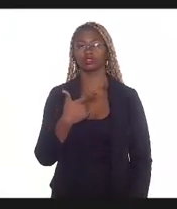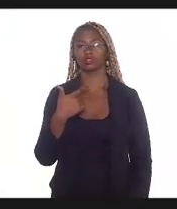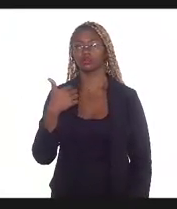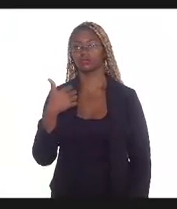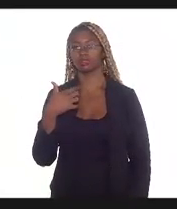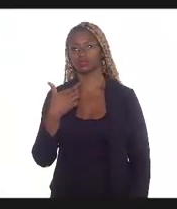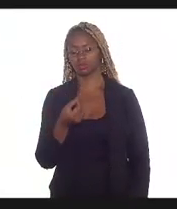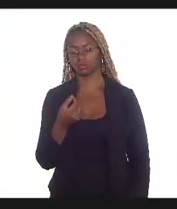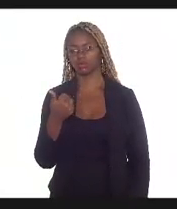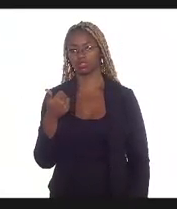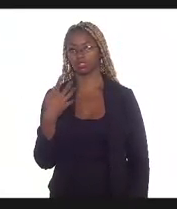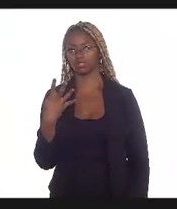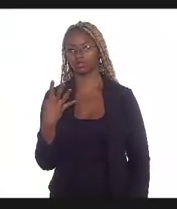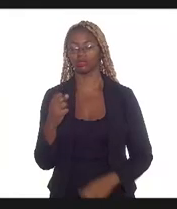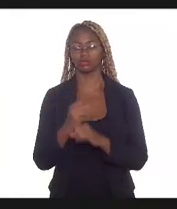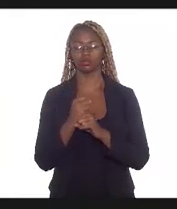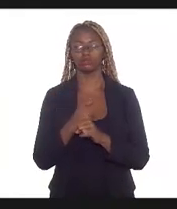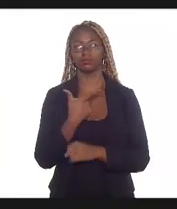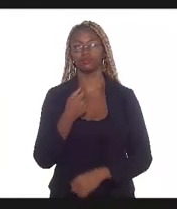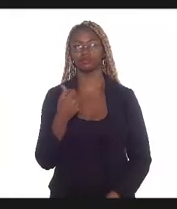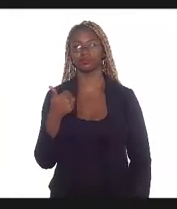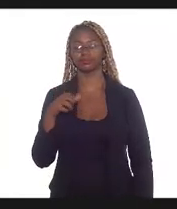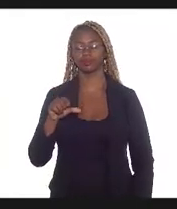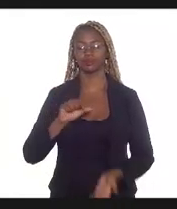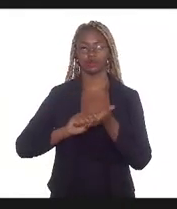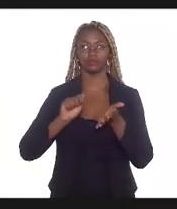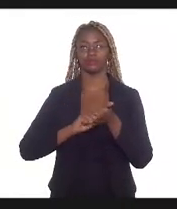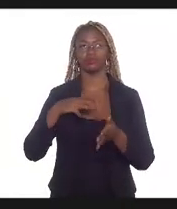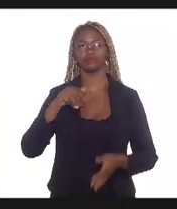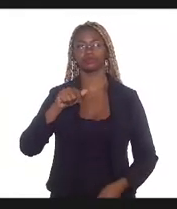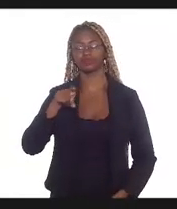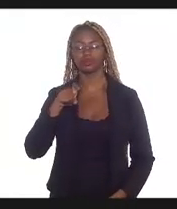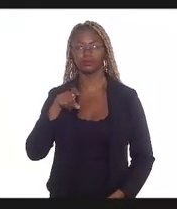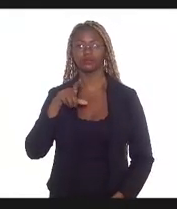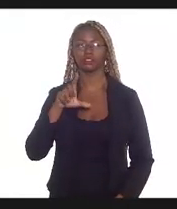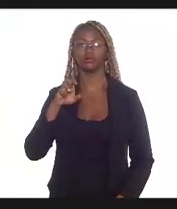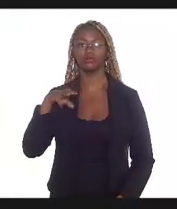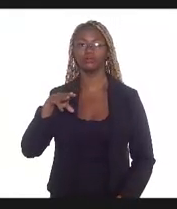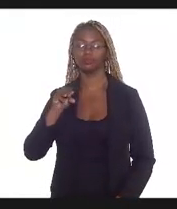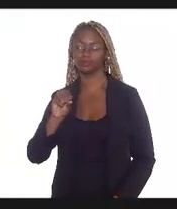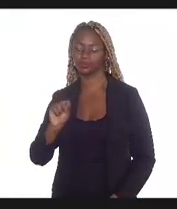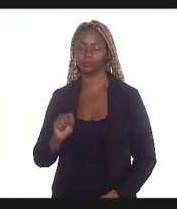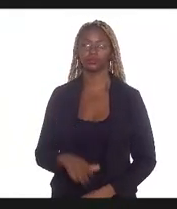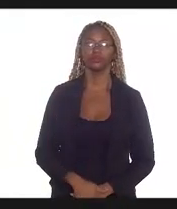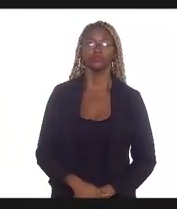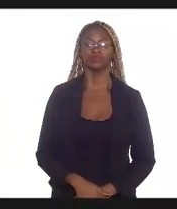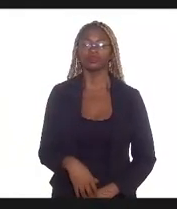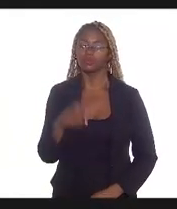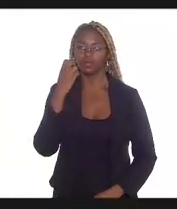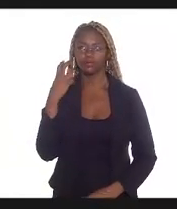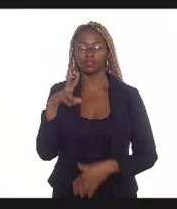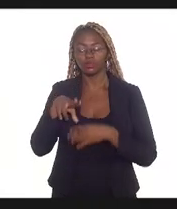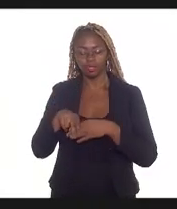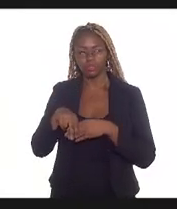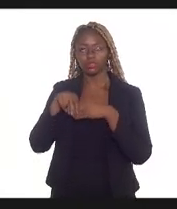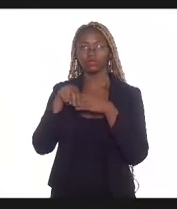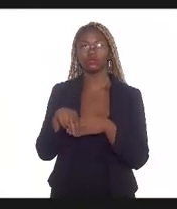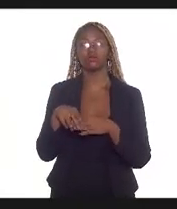114-2019, autoria do deputado Max Lemos, o parecer é pela anexação ao projeto de